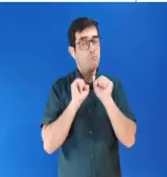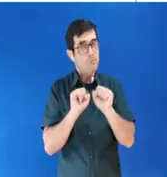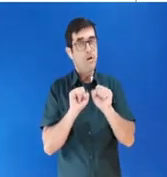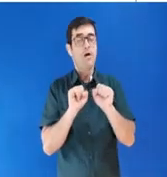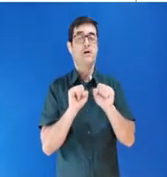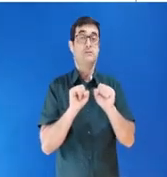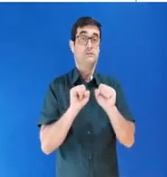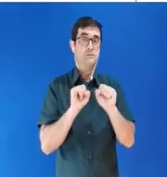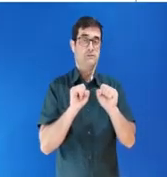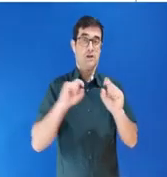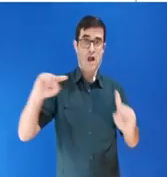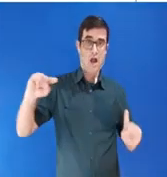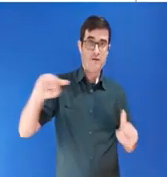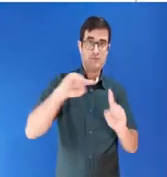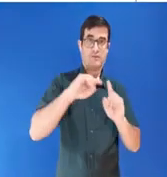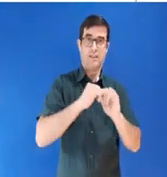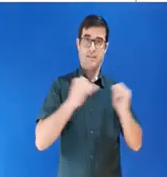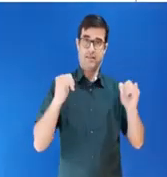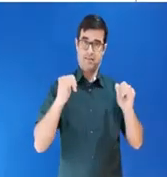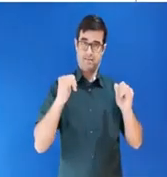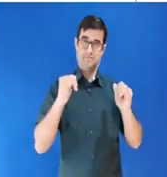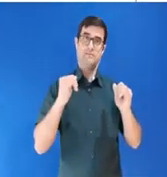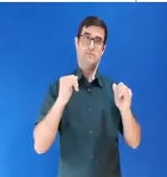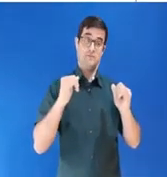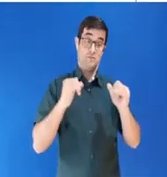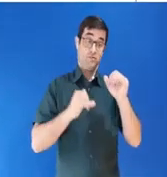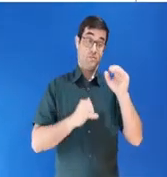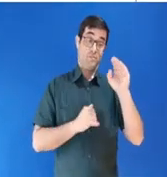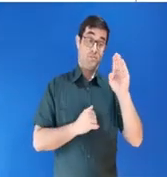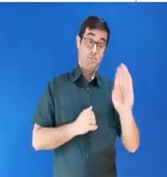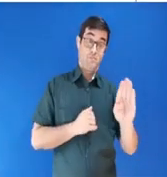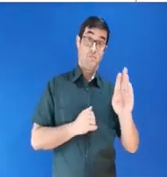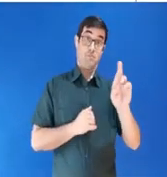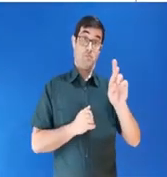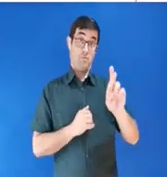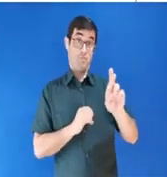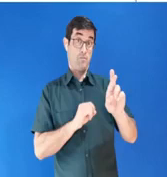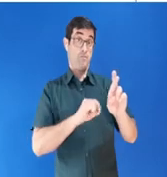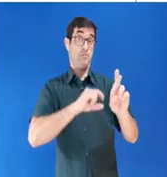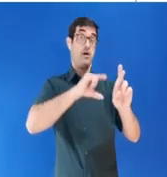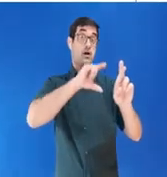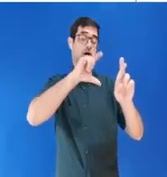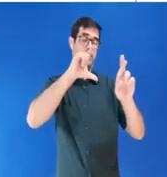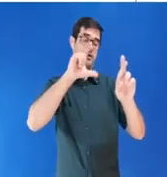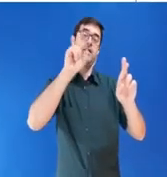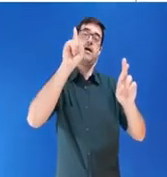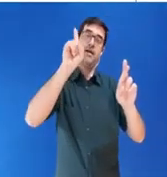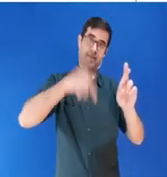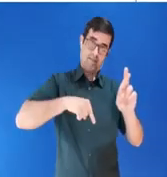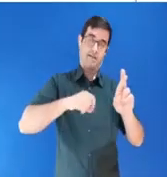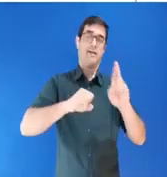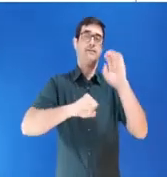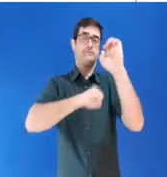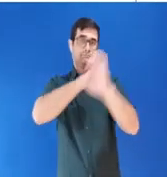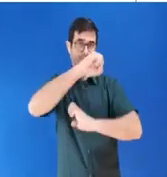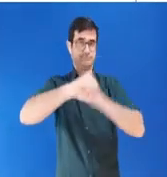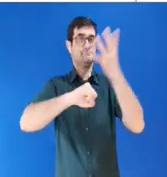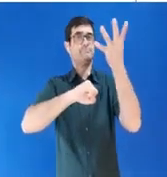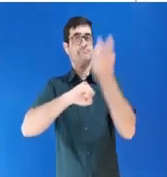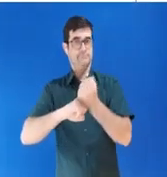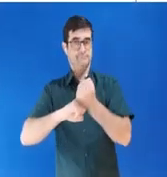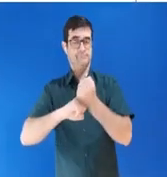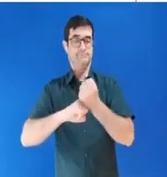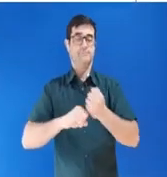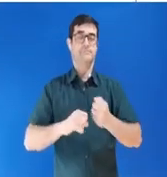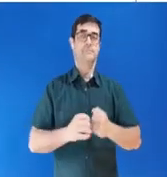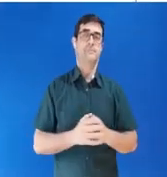maior afinidade eletrônica do que o bromo, e isso se deve à carga nuclear efetiva.